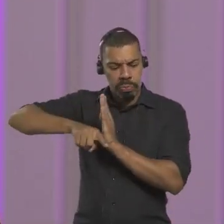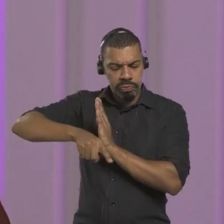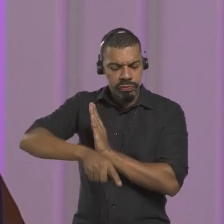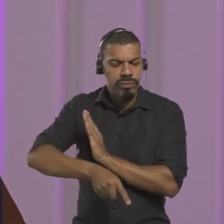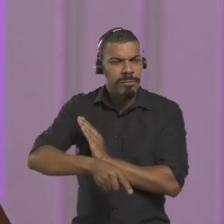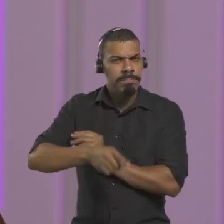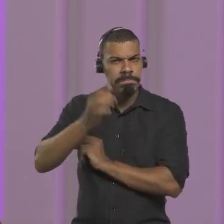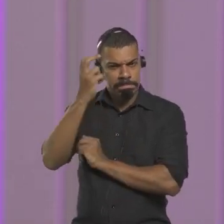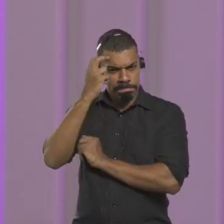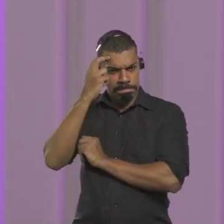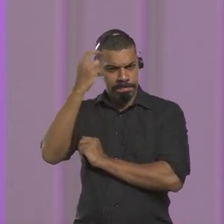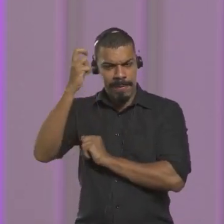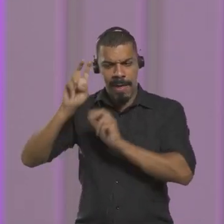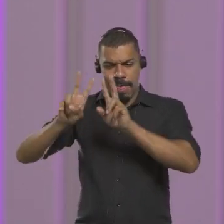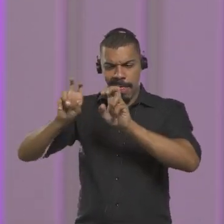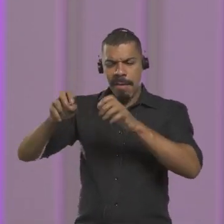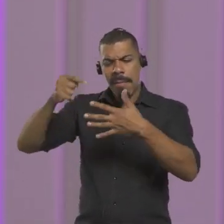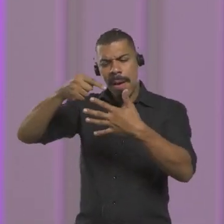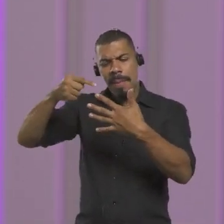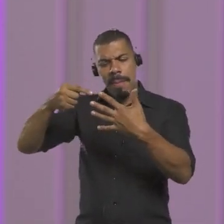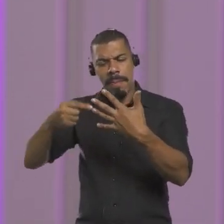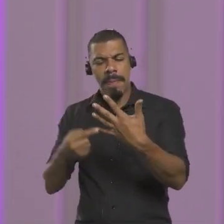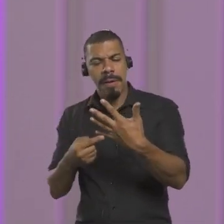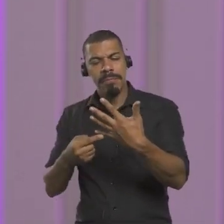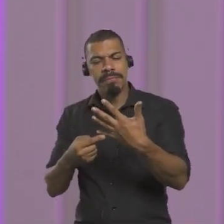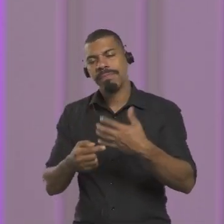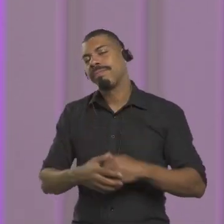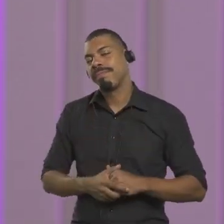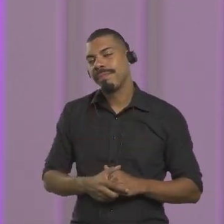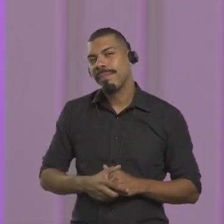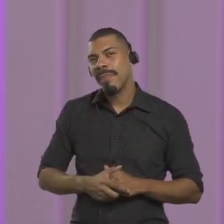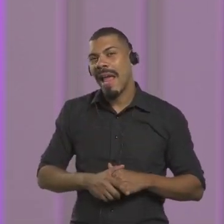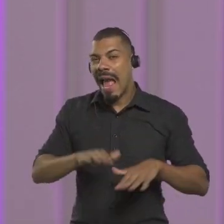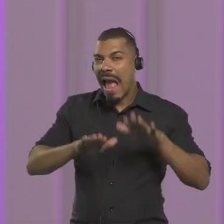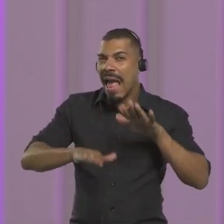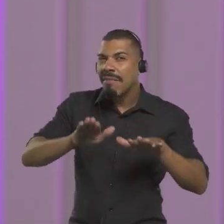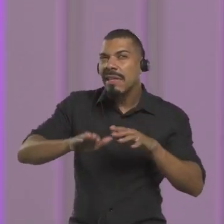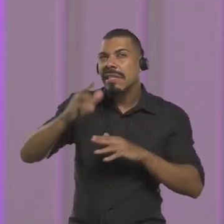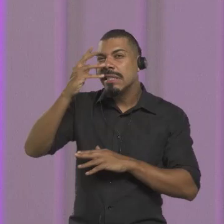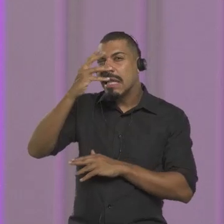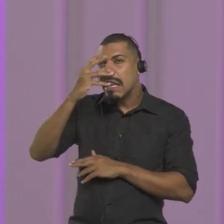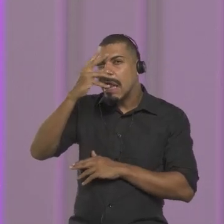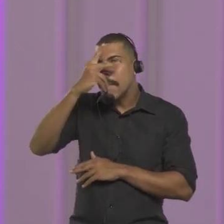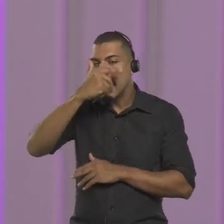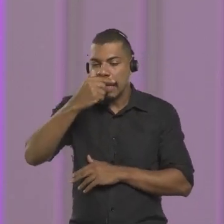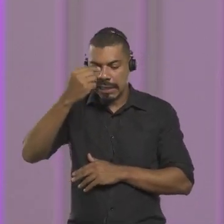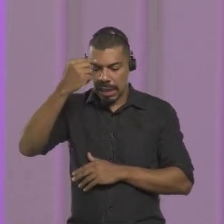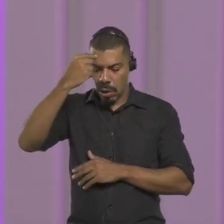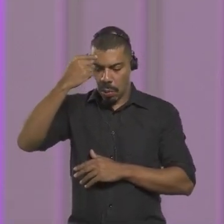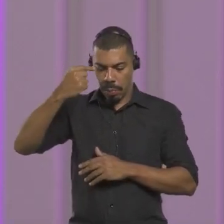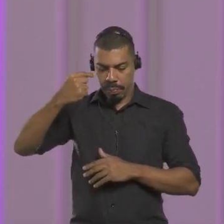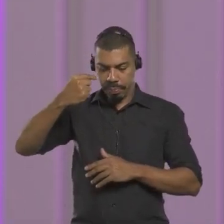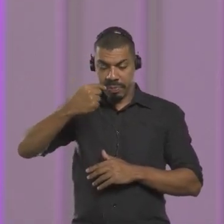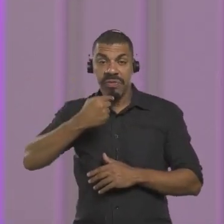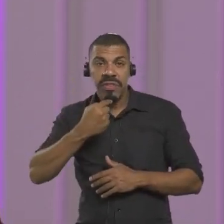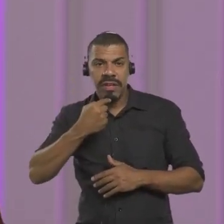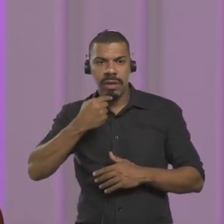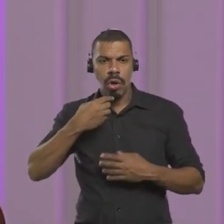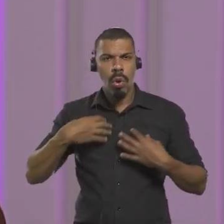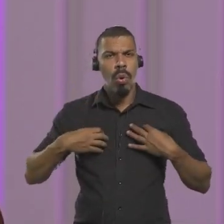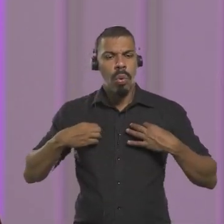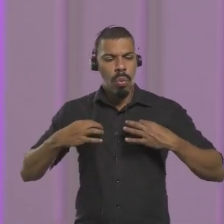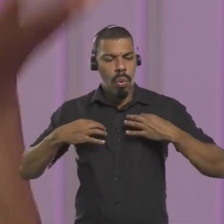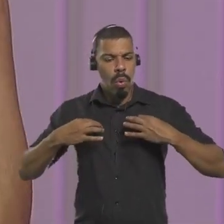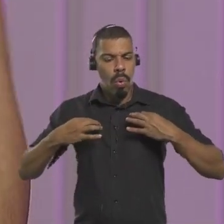coisas para trocar, a coisa da beleza e de como você se veste, do